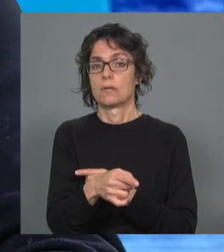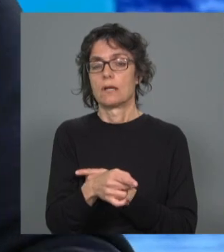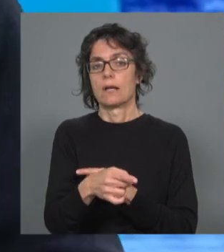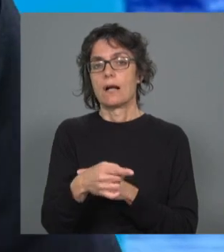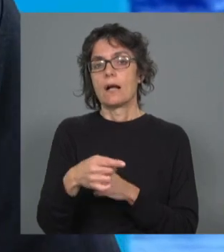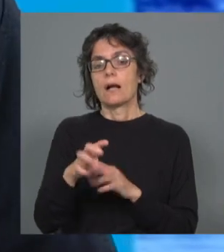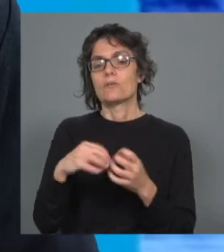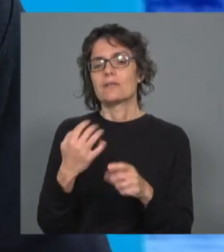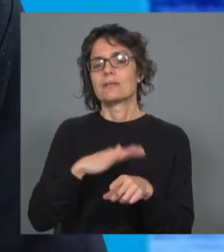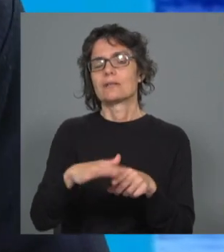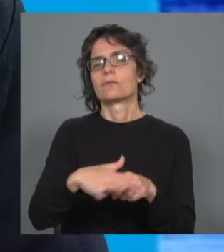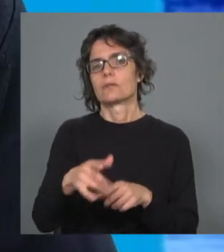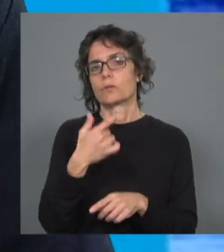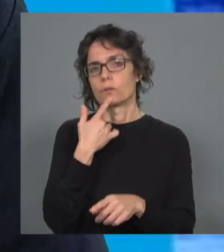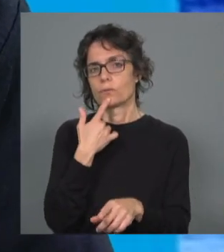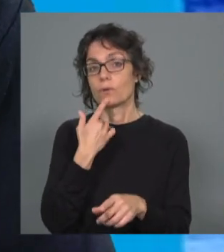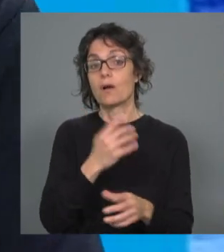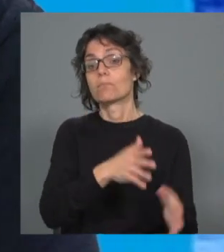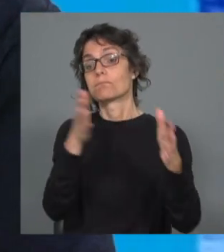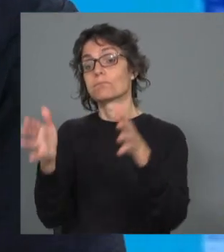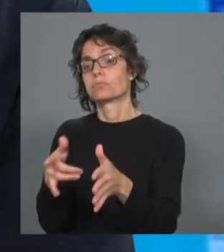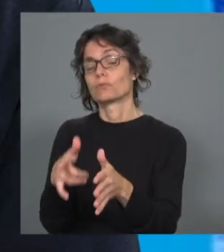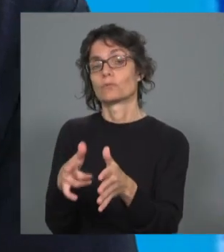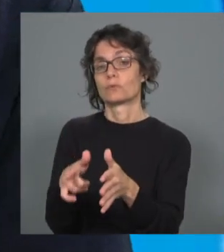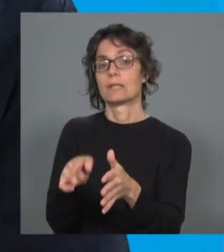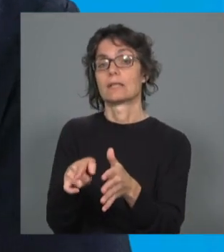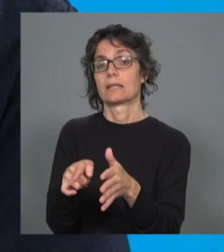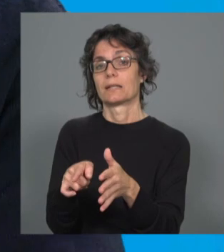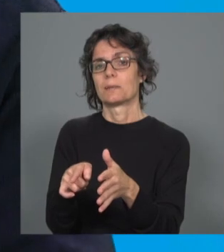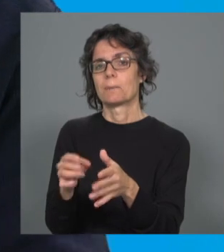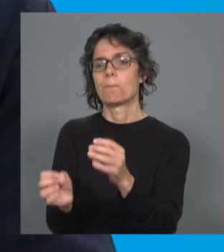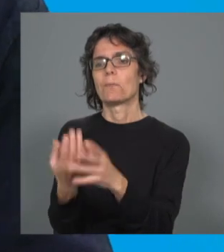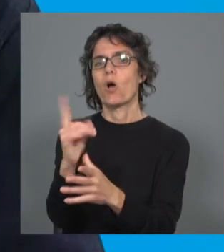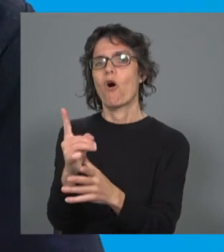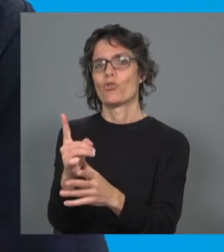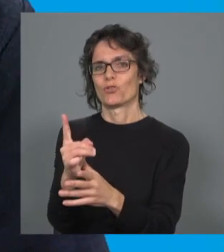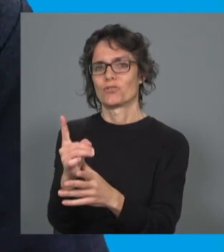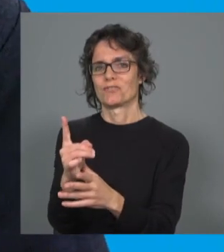sociedade de hoje. Mas, por outro lado, começam a surgir um outro tipo de